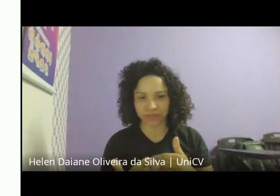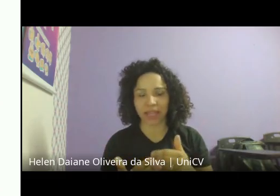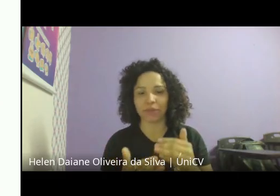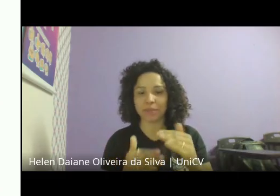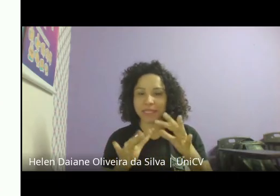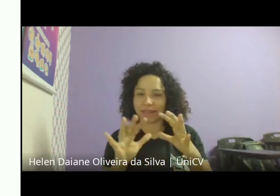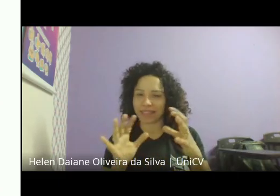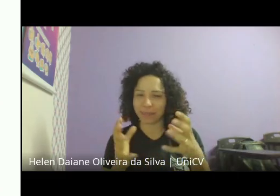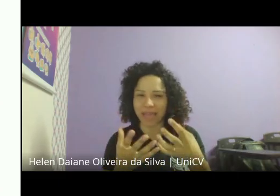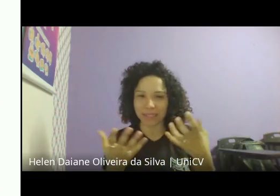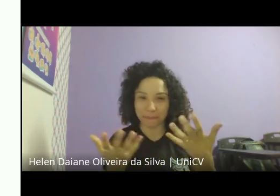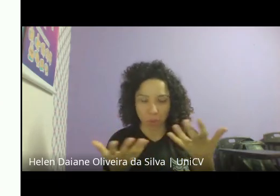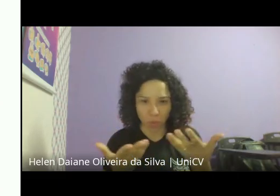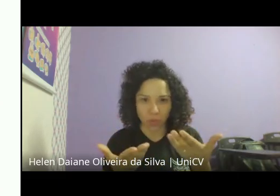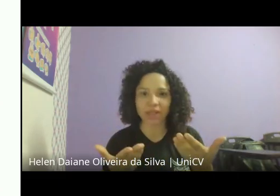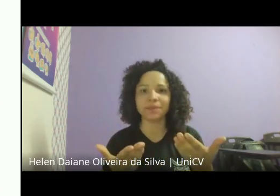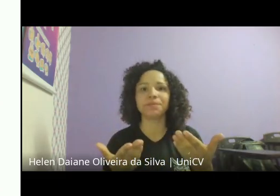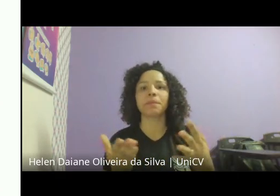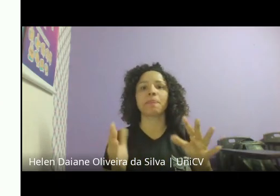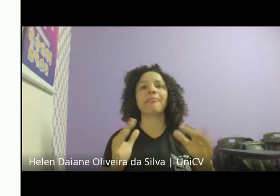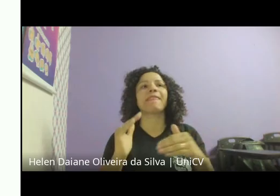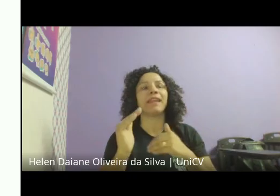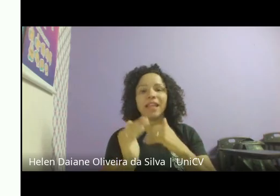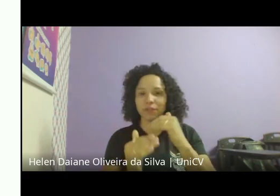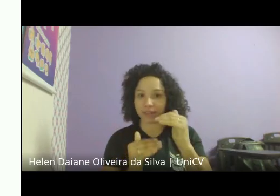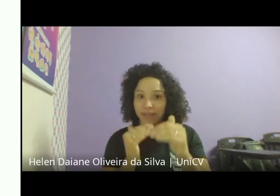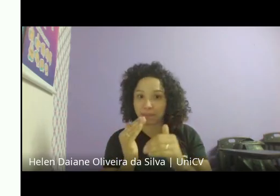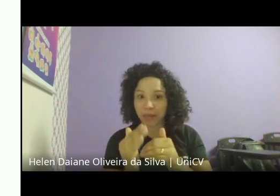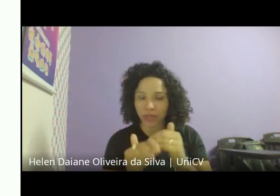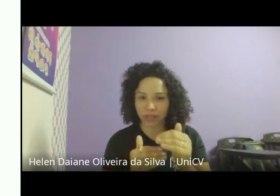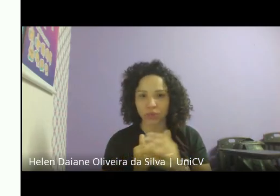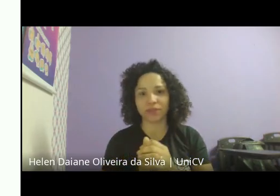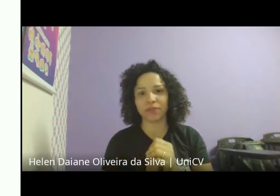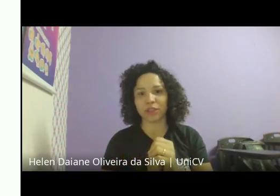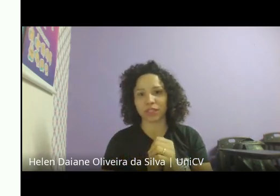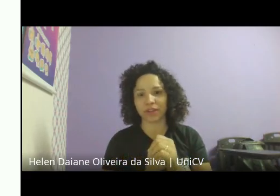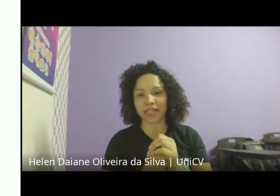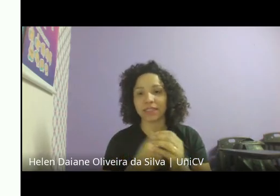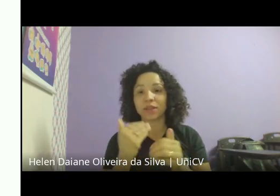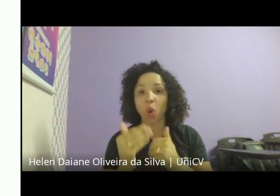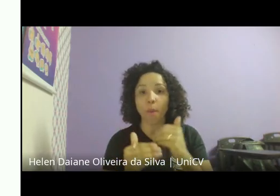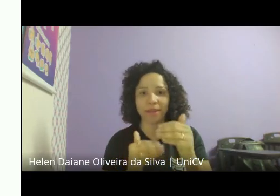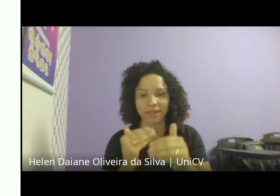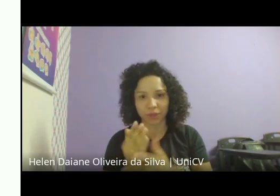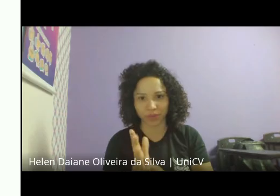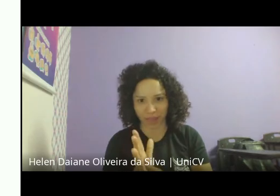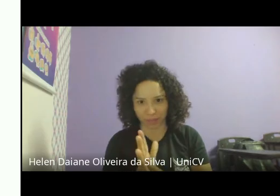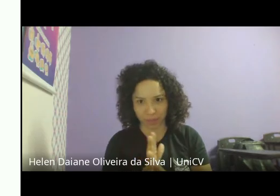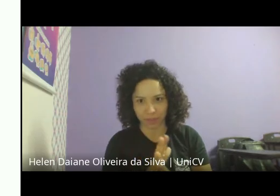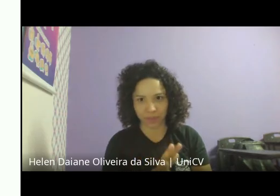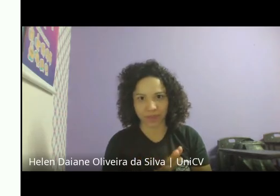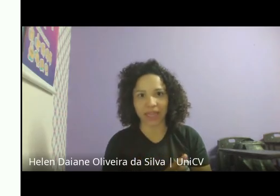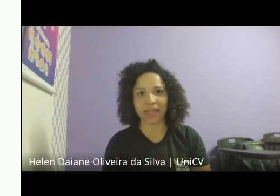melhorando, tá? Você precisa ter essa base boa e aí você vai melhorando as suas frases com o passar do